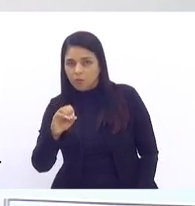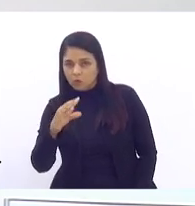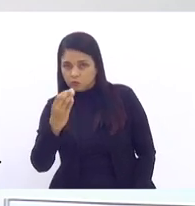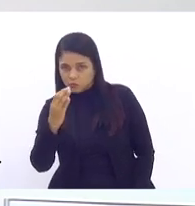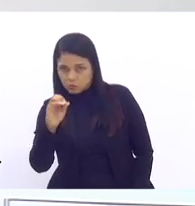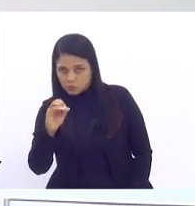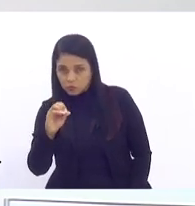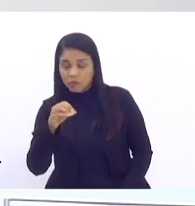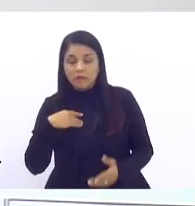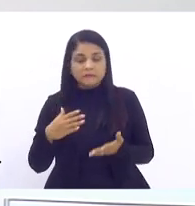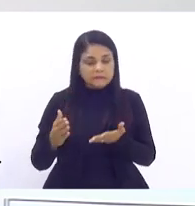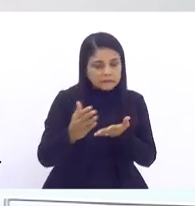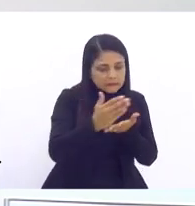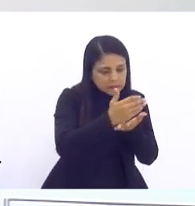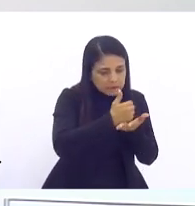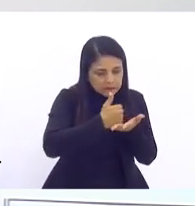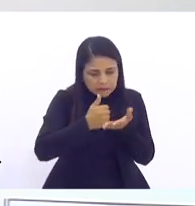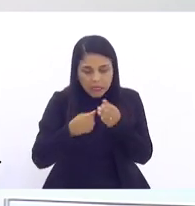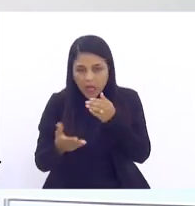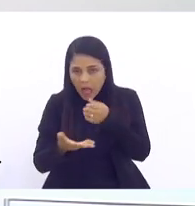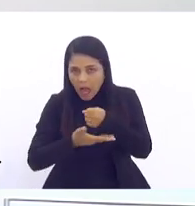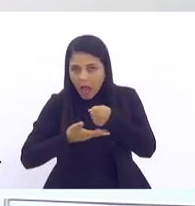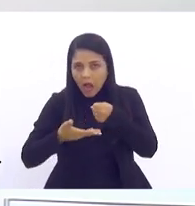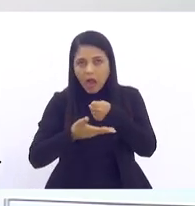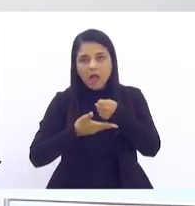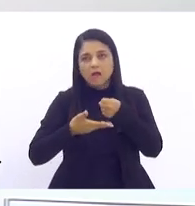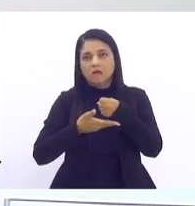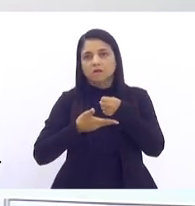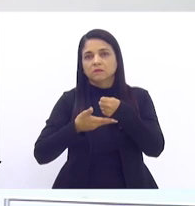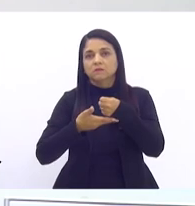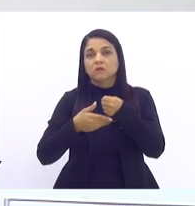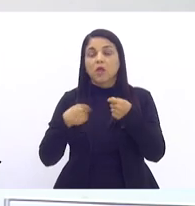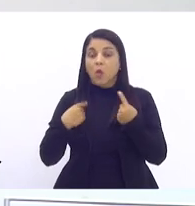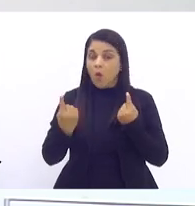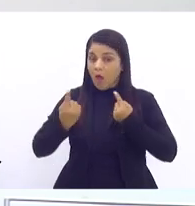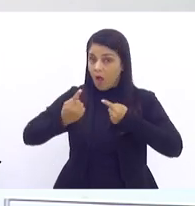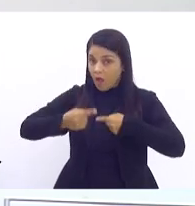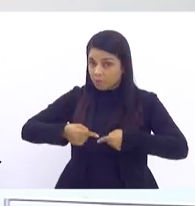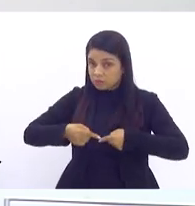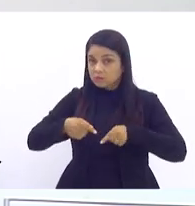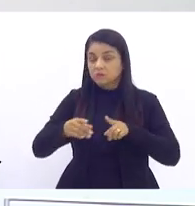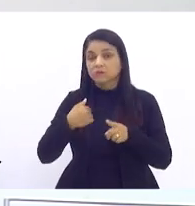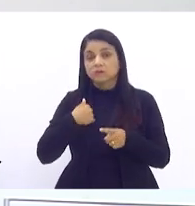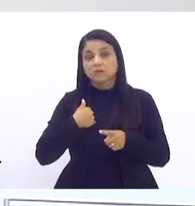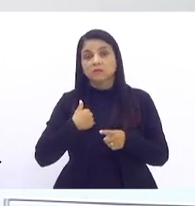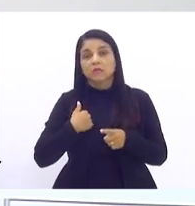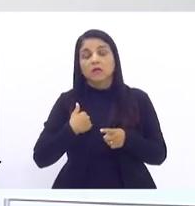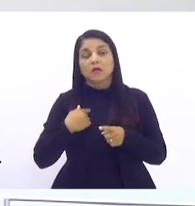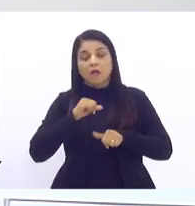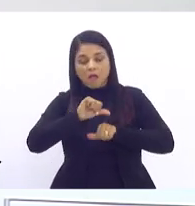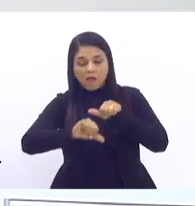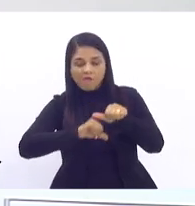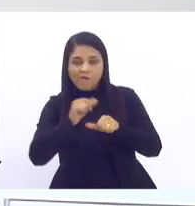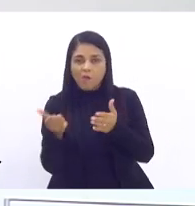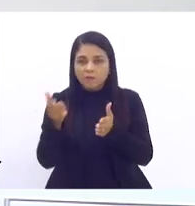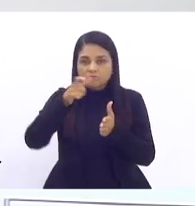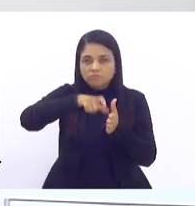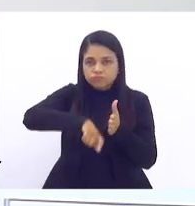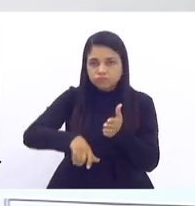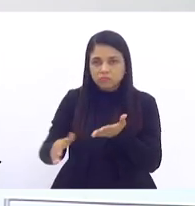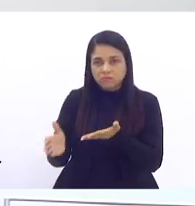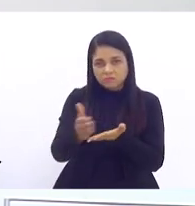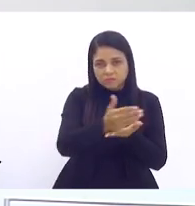da base de arrecadação agora eu apostaria com mais firmeza na reforma tributária do que nessa quantidade